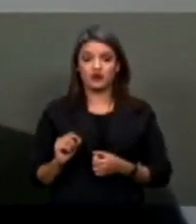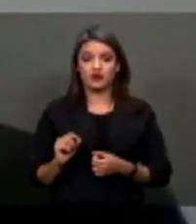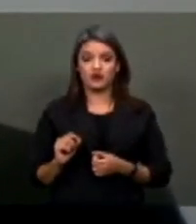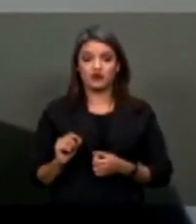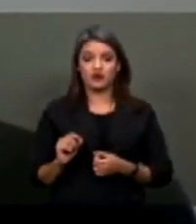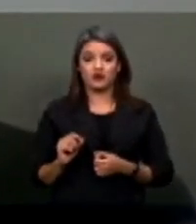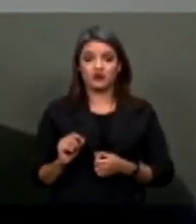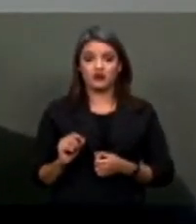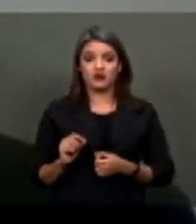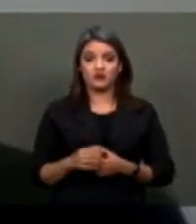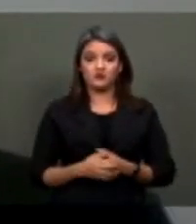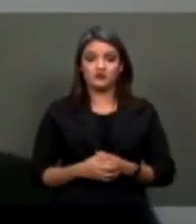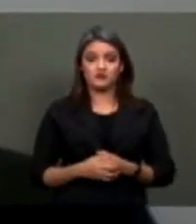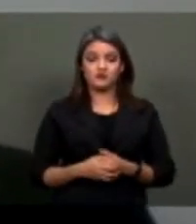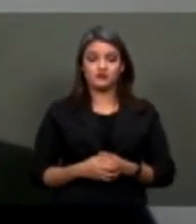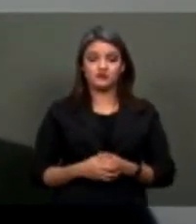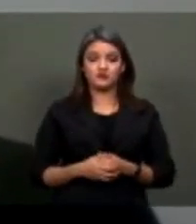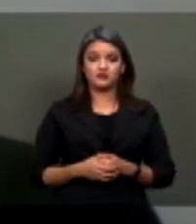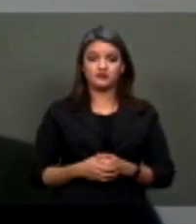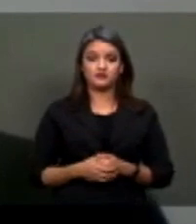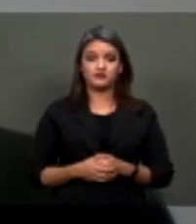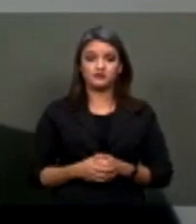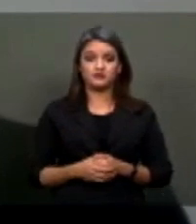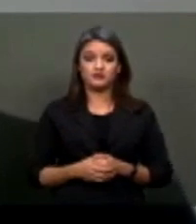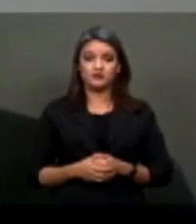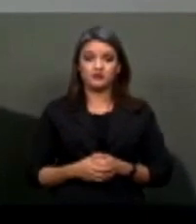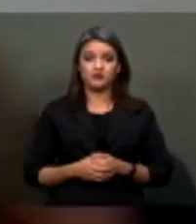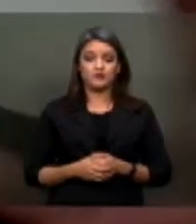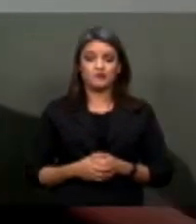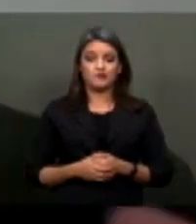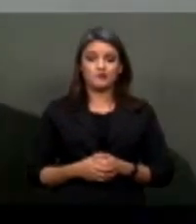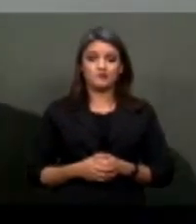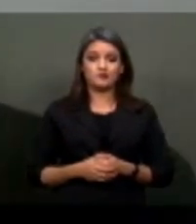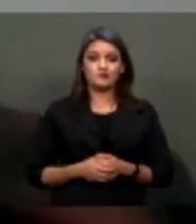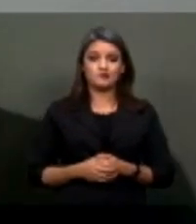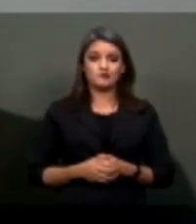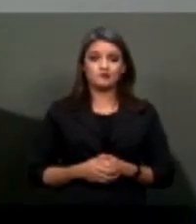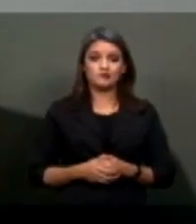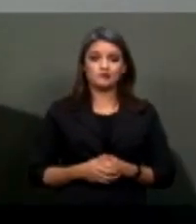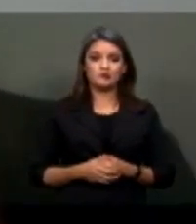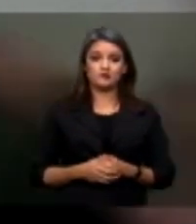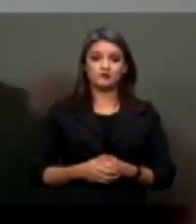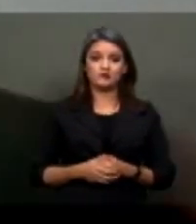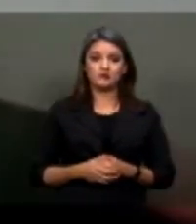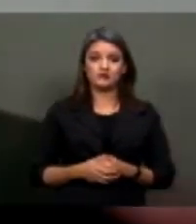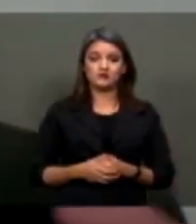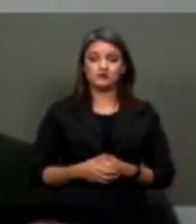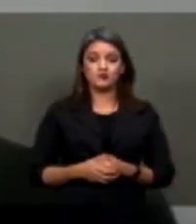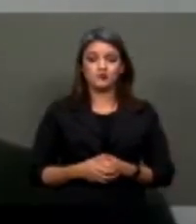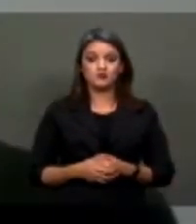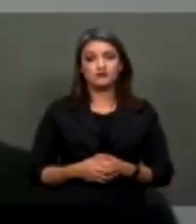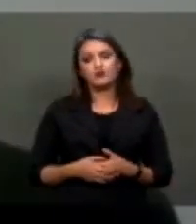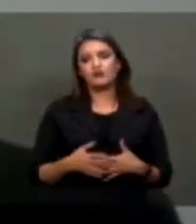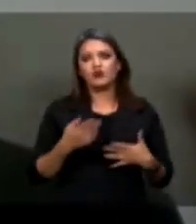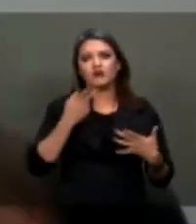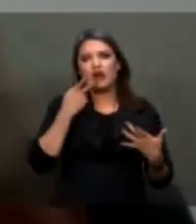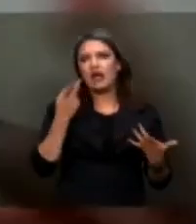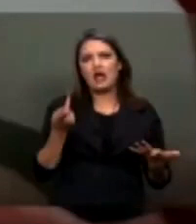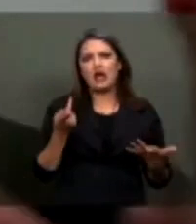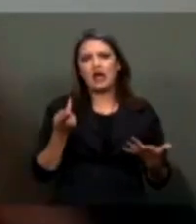alguma é a digamos assim dizer que e a tolerância